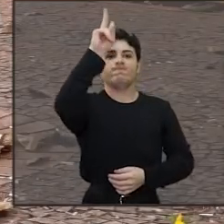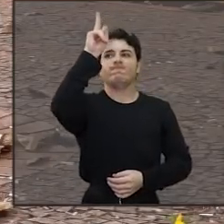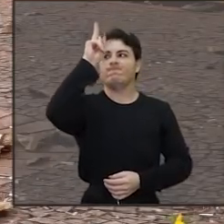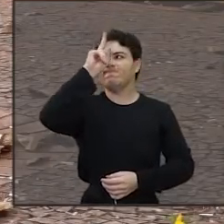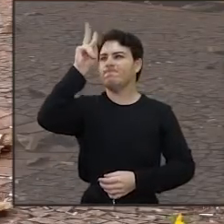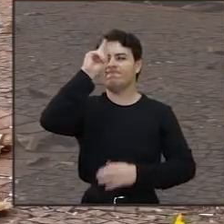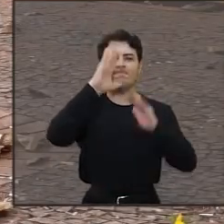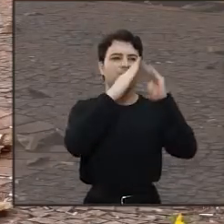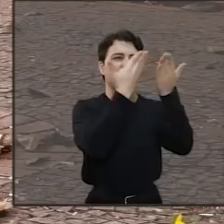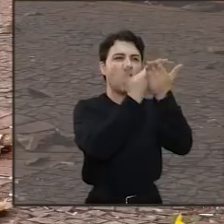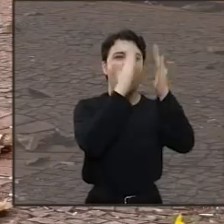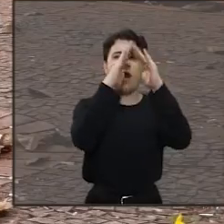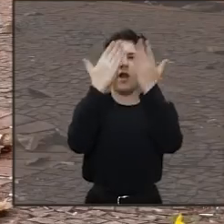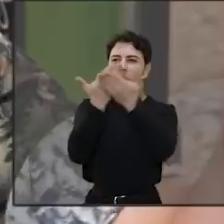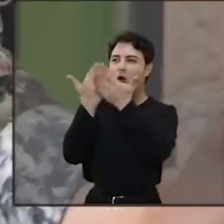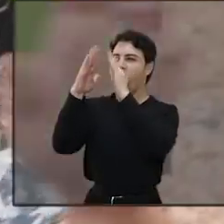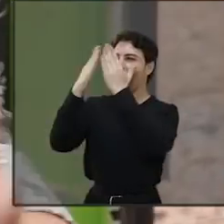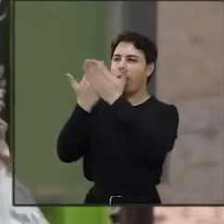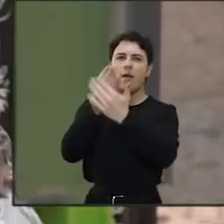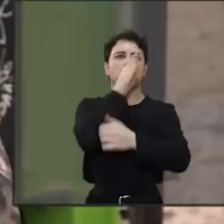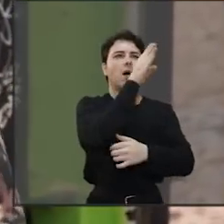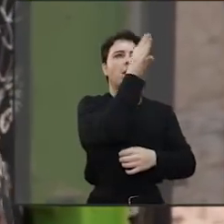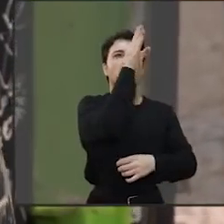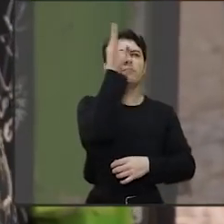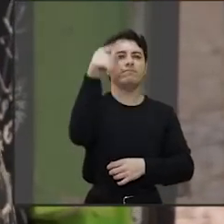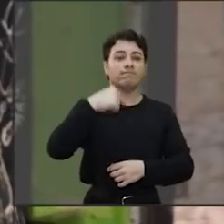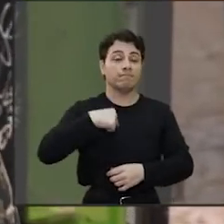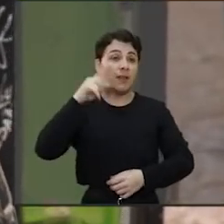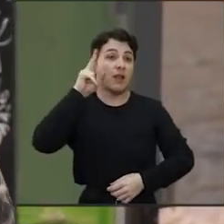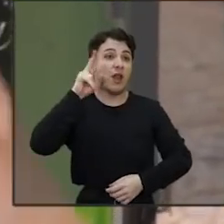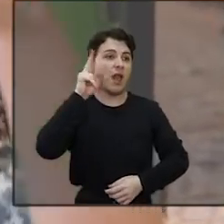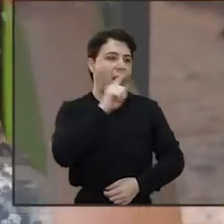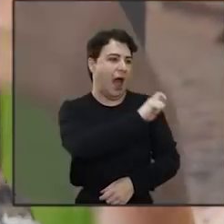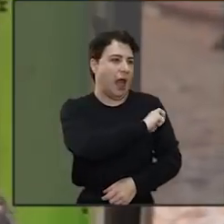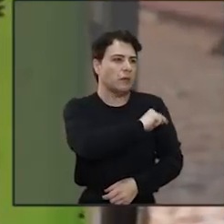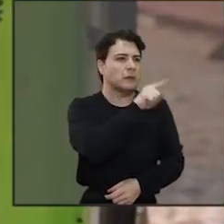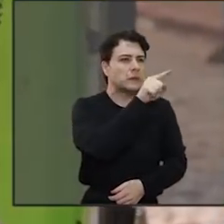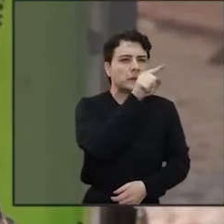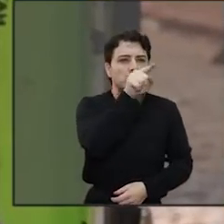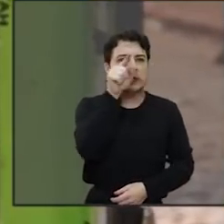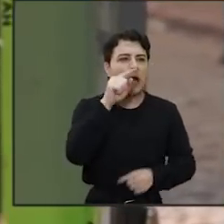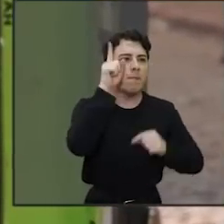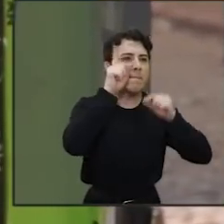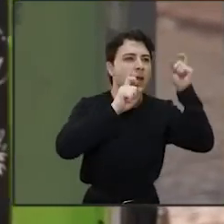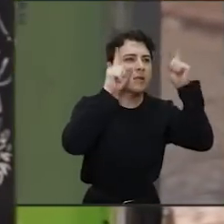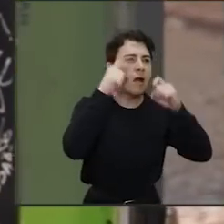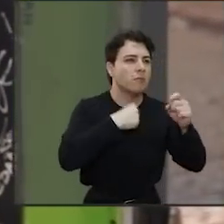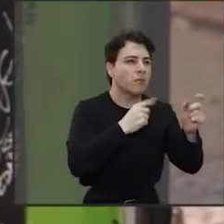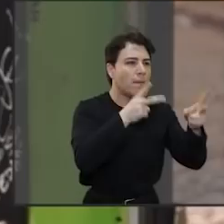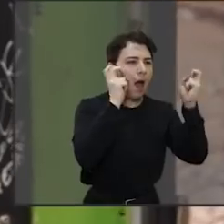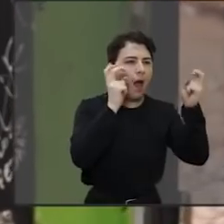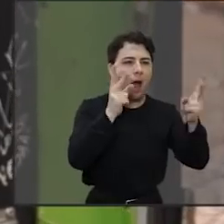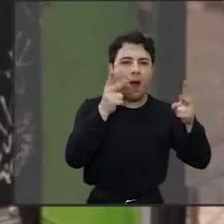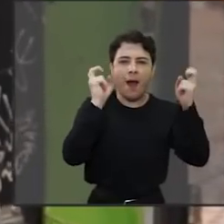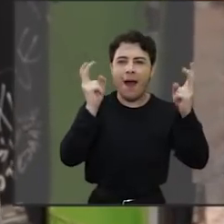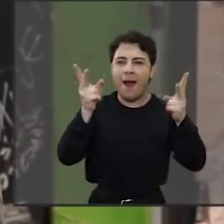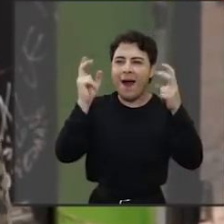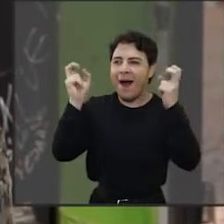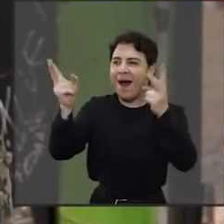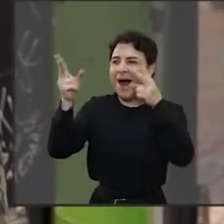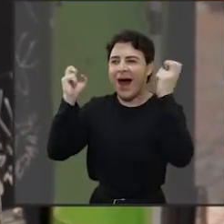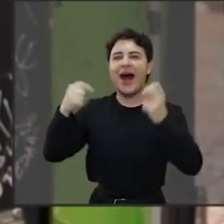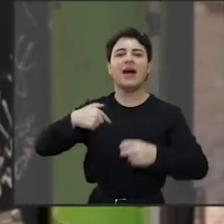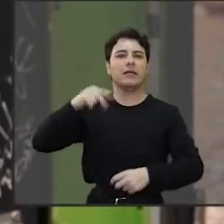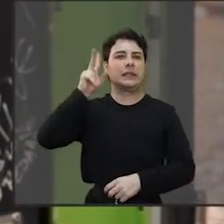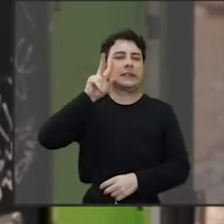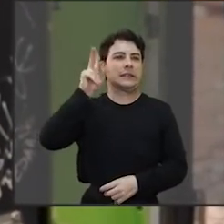escolas me marcam muito, assim. Eu tenho uma lembrança em cada escola que eu toquei. Eu lembro das caras dos alunos, eu lembro das reações, eu lembro da experiência que